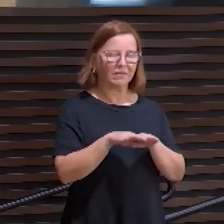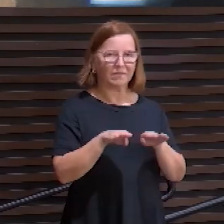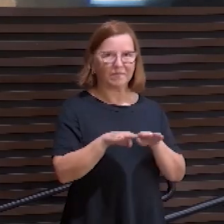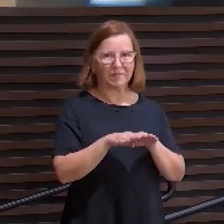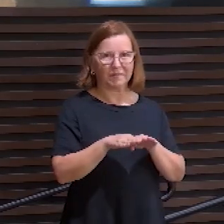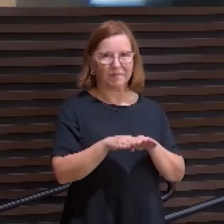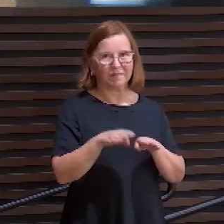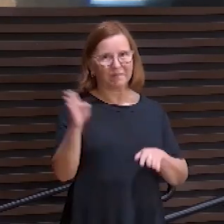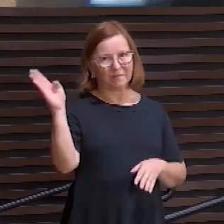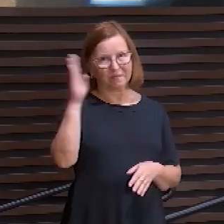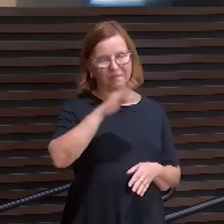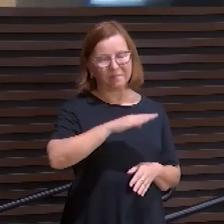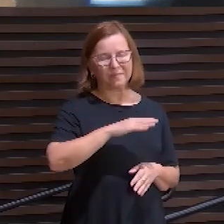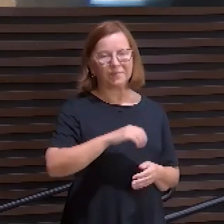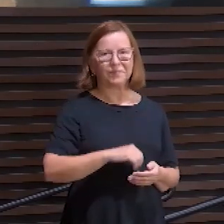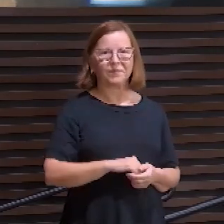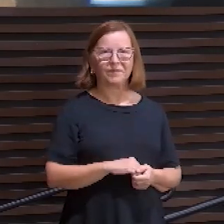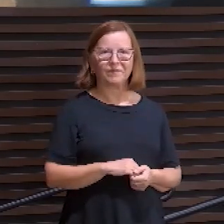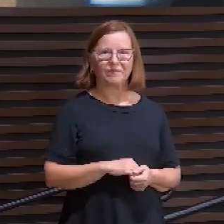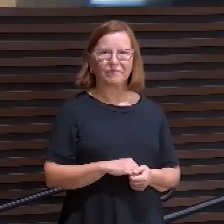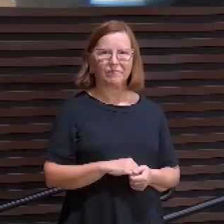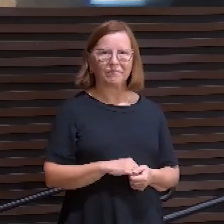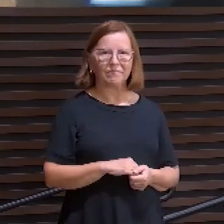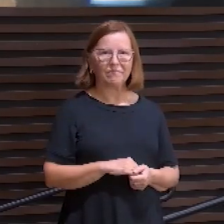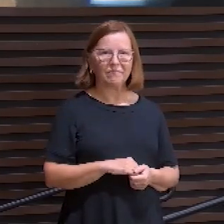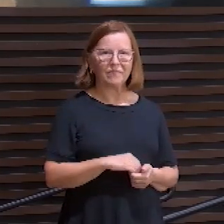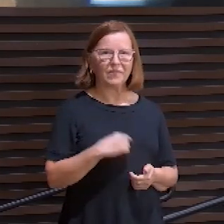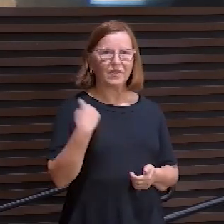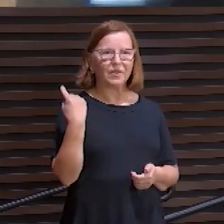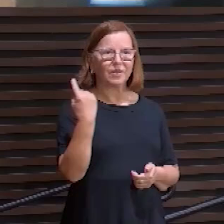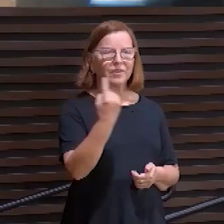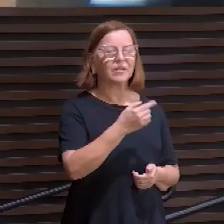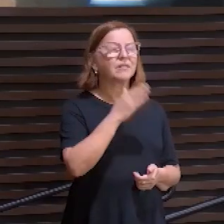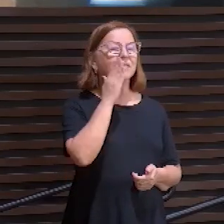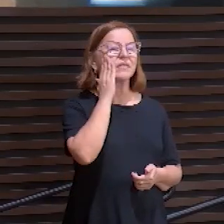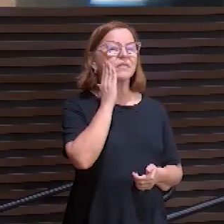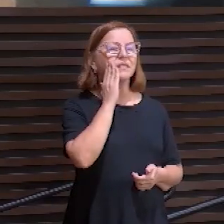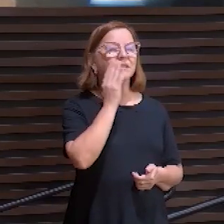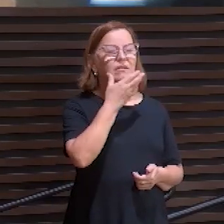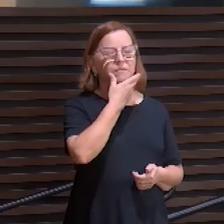também o mal. Nosso querido Pai,